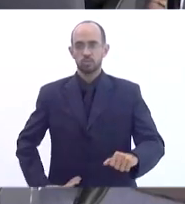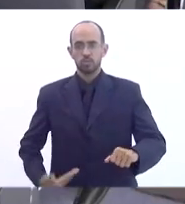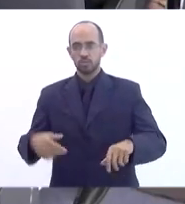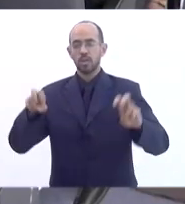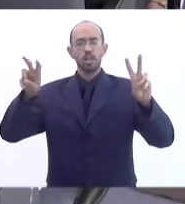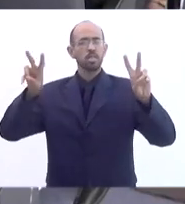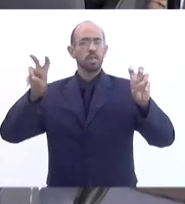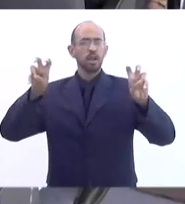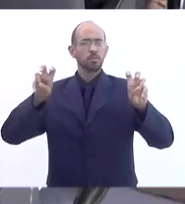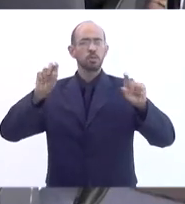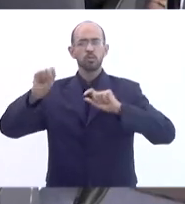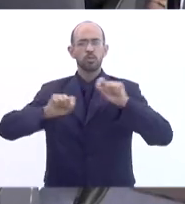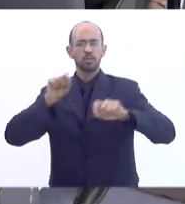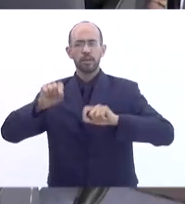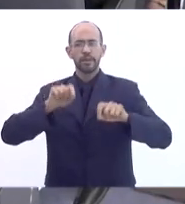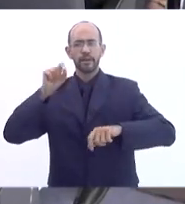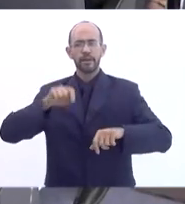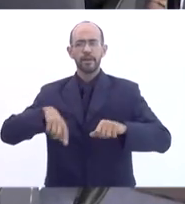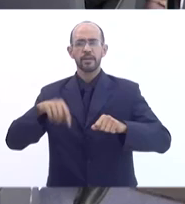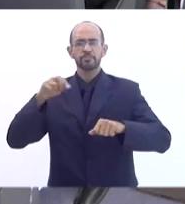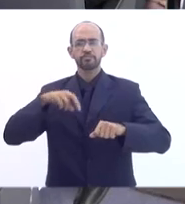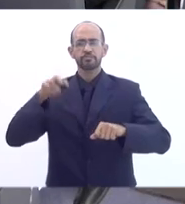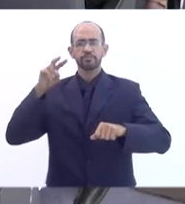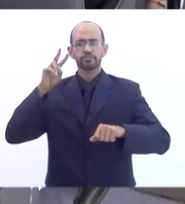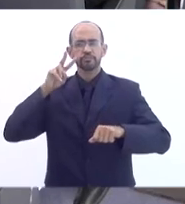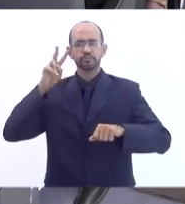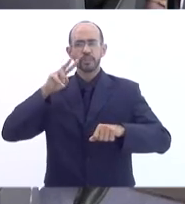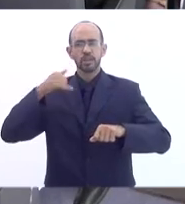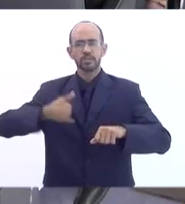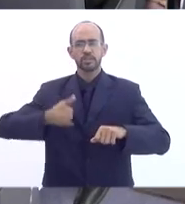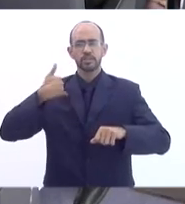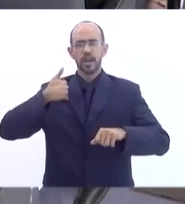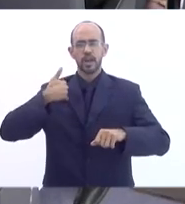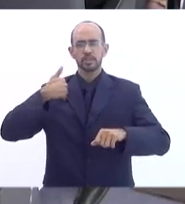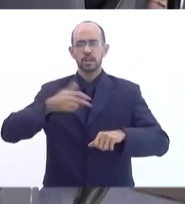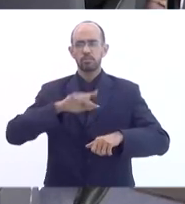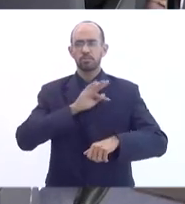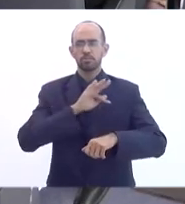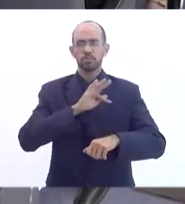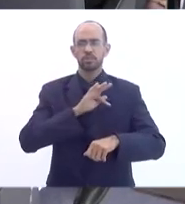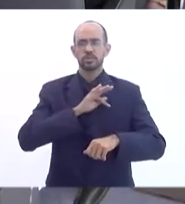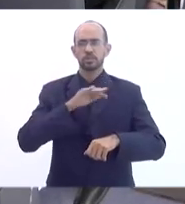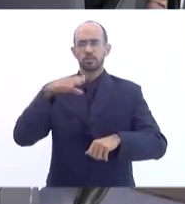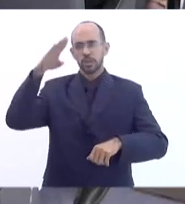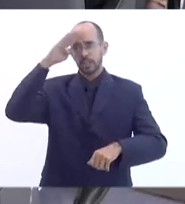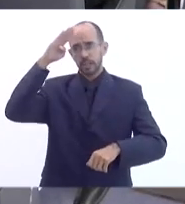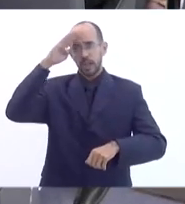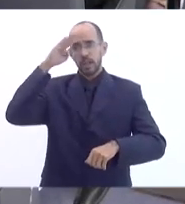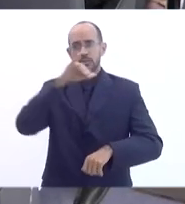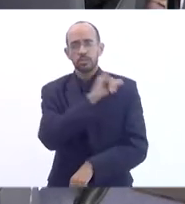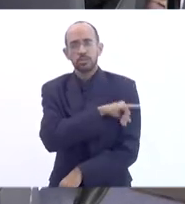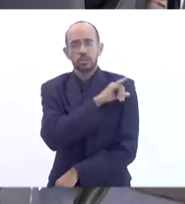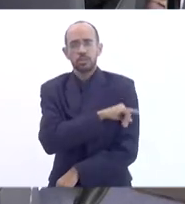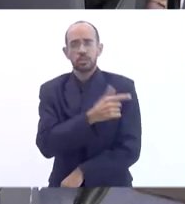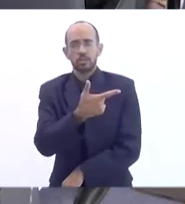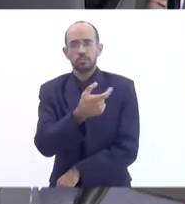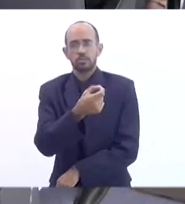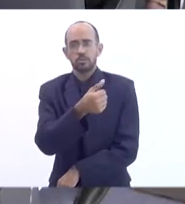as questões de história e a questão de idade do concurso de soldados da Polícia Militar do Estado do Rio de Janeiro de2014